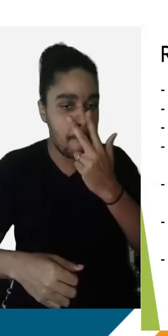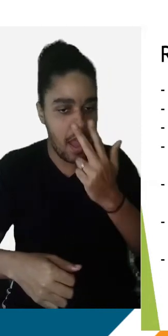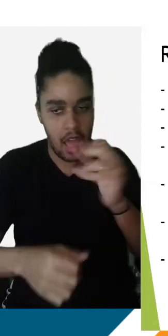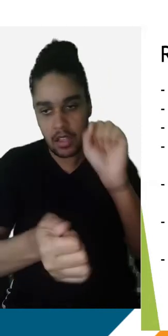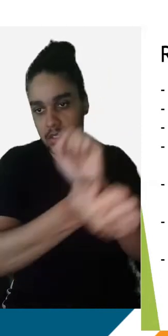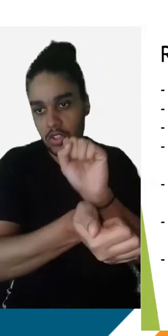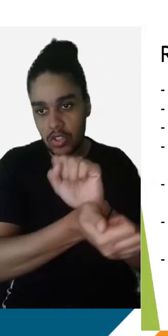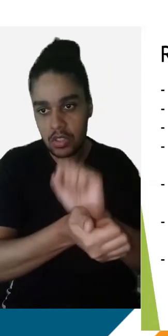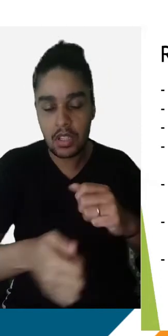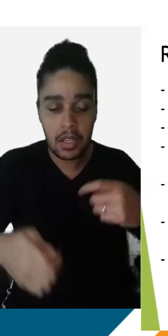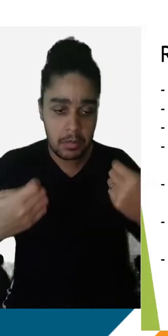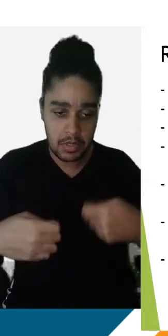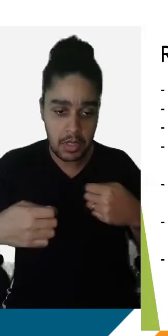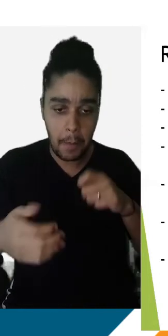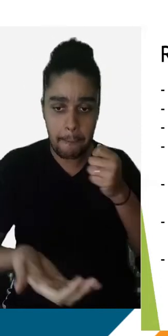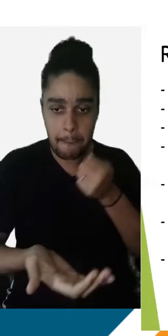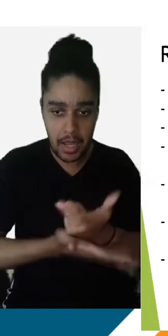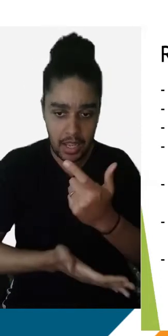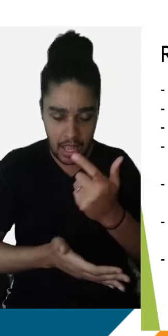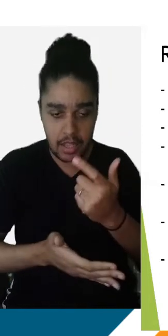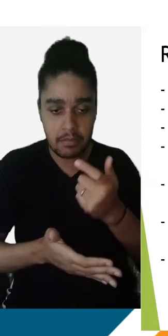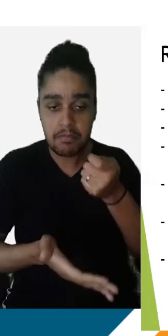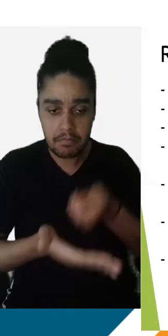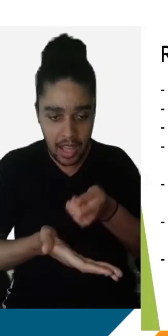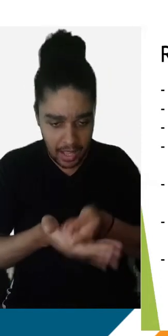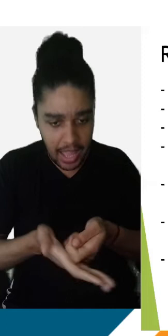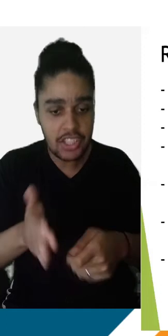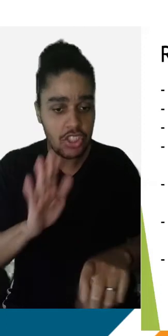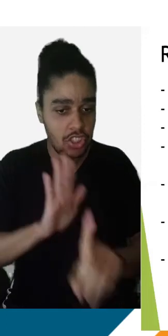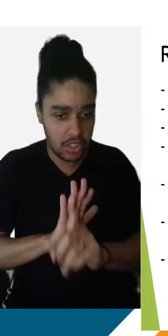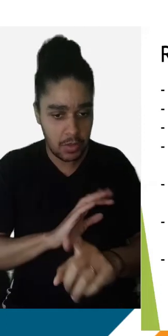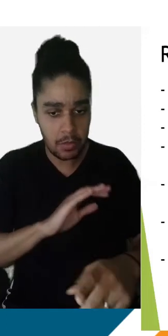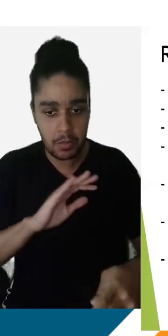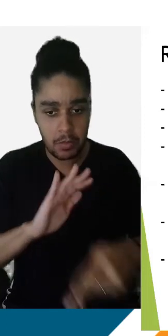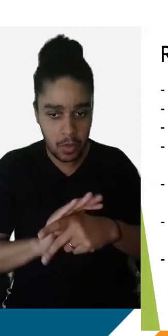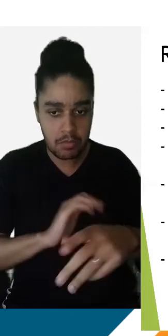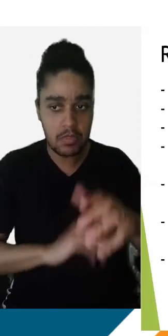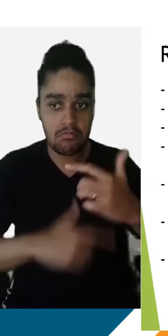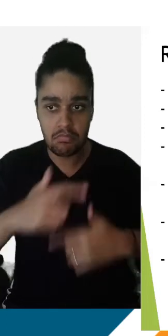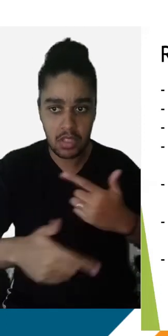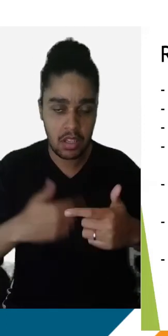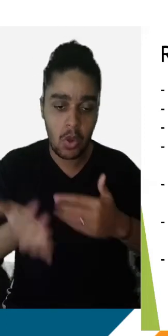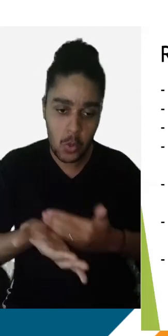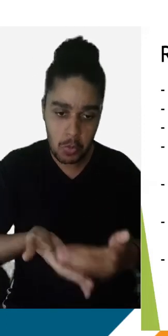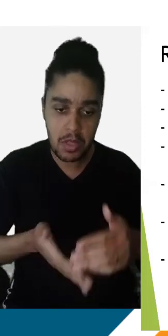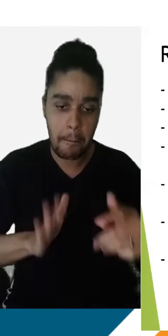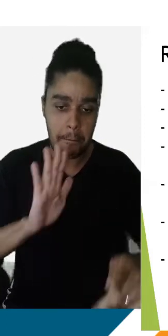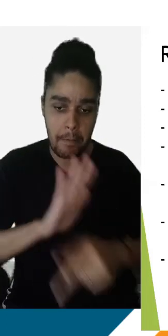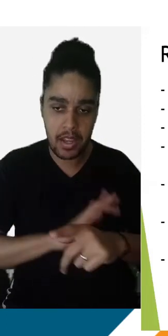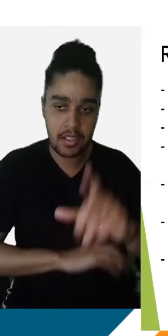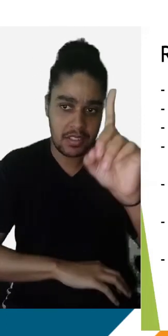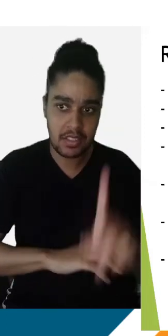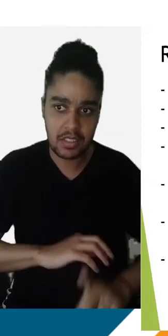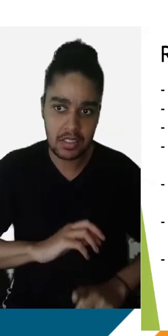escravidão, né, e não ter que pagar direitos, para ficar mais claro para vocês, não ter que pagar direitos para o seu trabalhador, ele se vê tendo que começar a